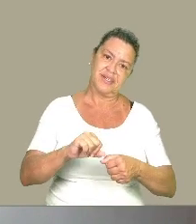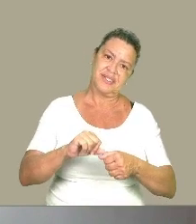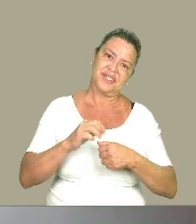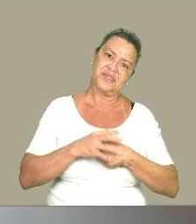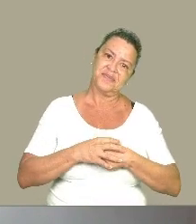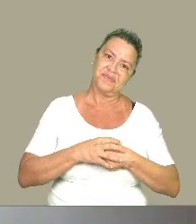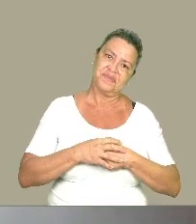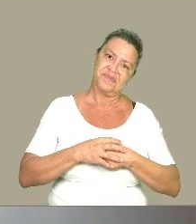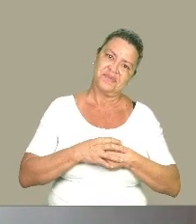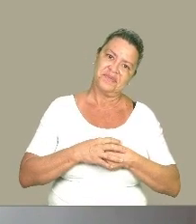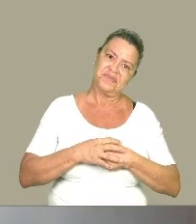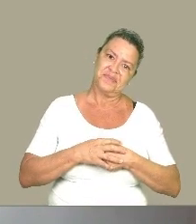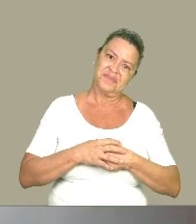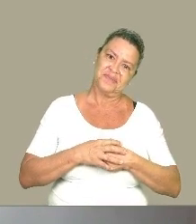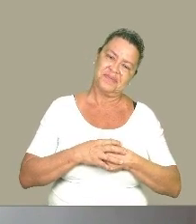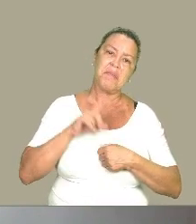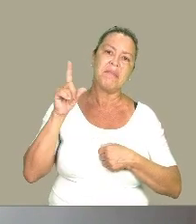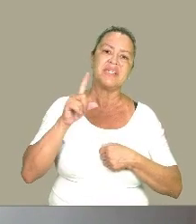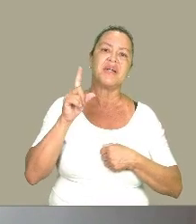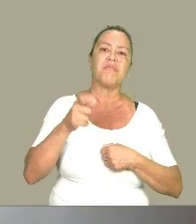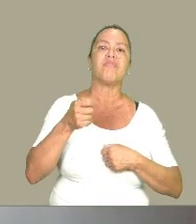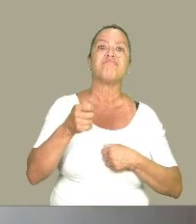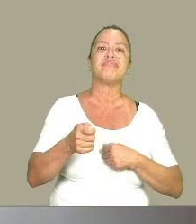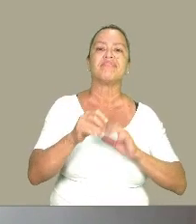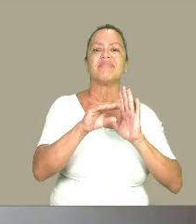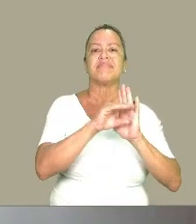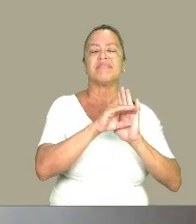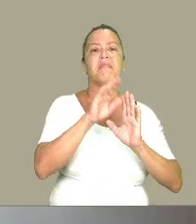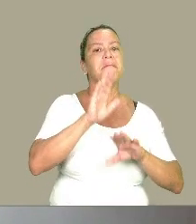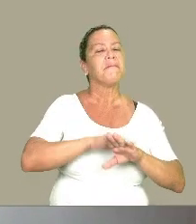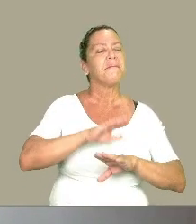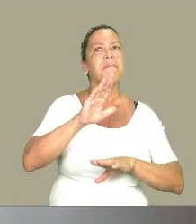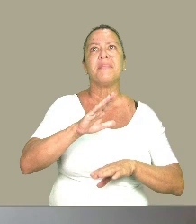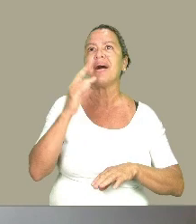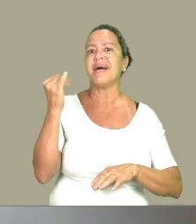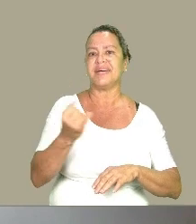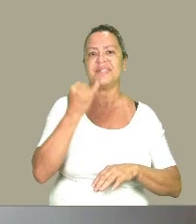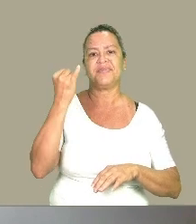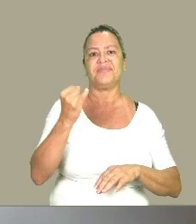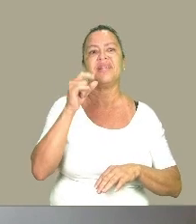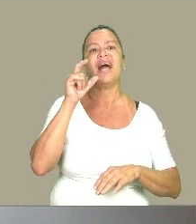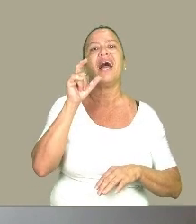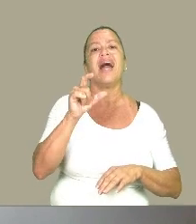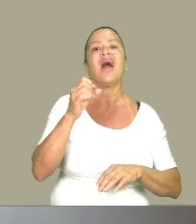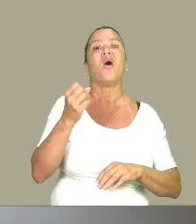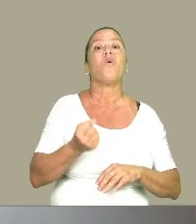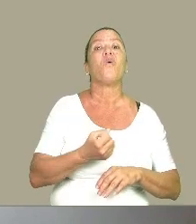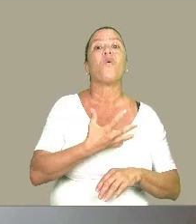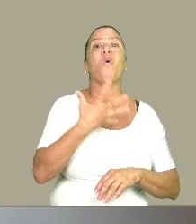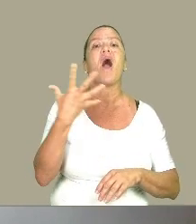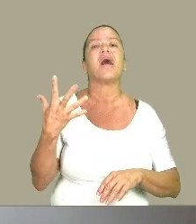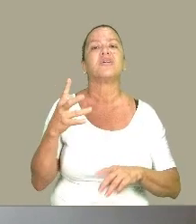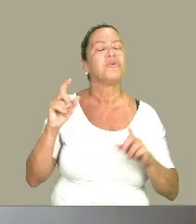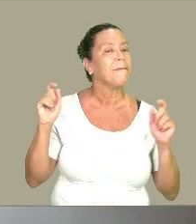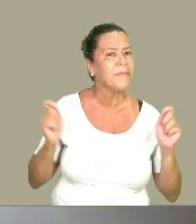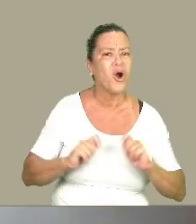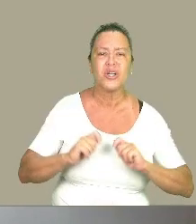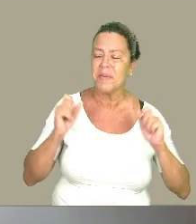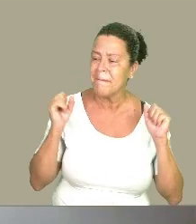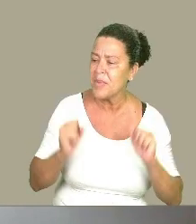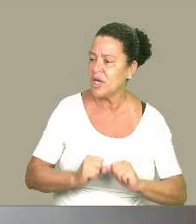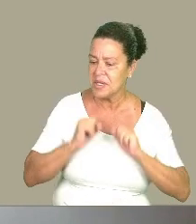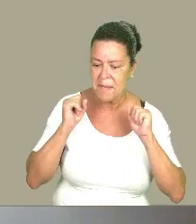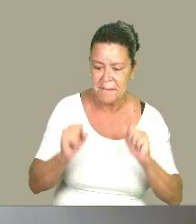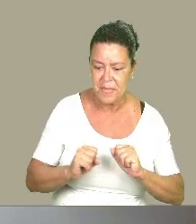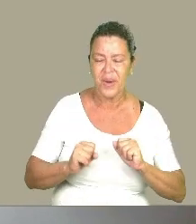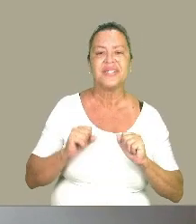mas ele coloca uma condicional que é muito importante, que é o quanto puderes. E isso faz